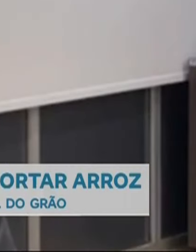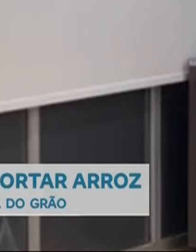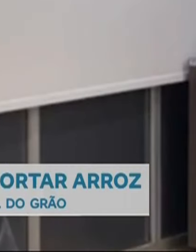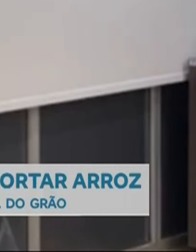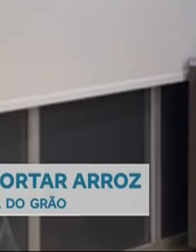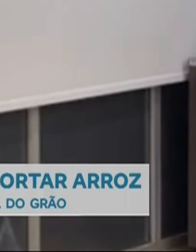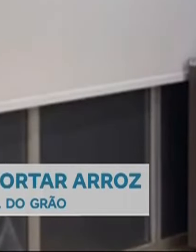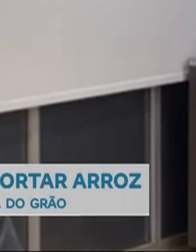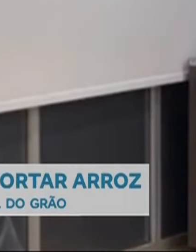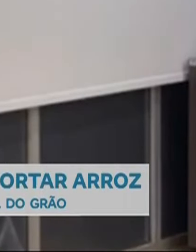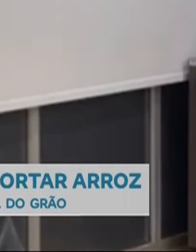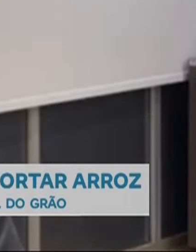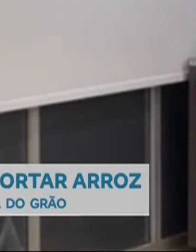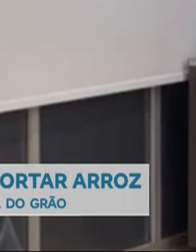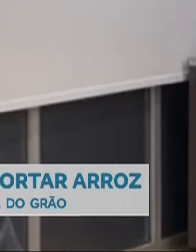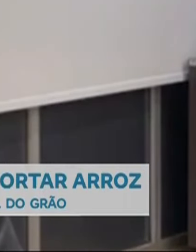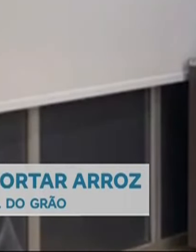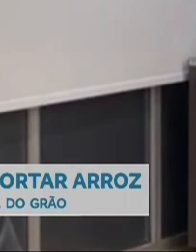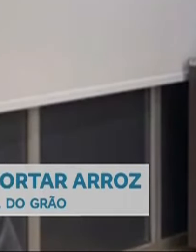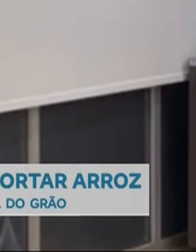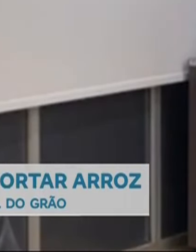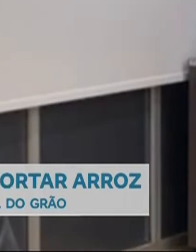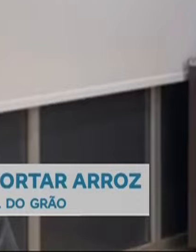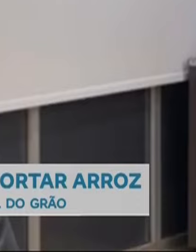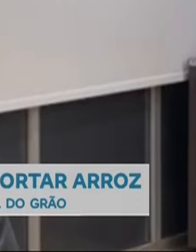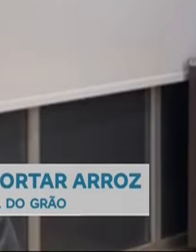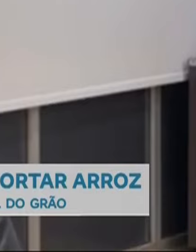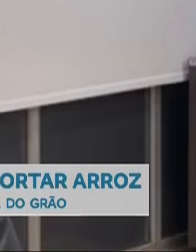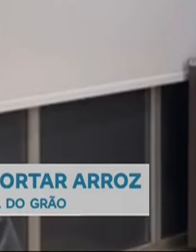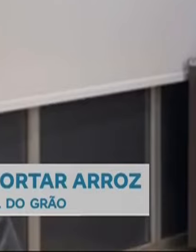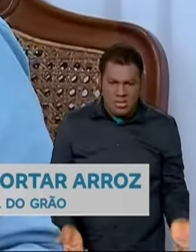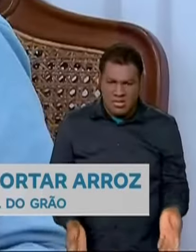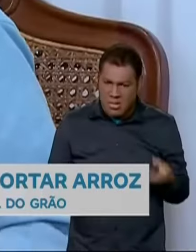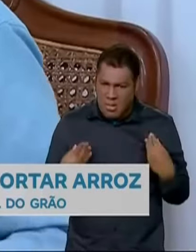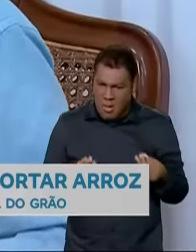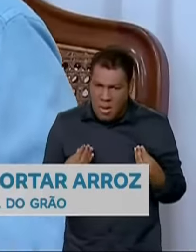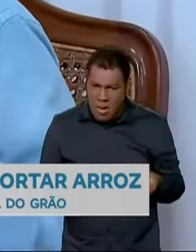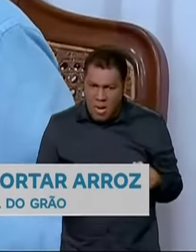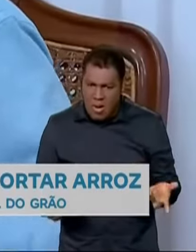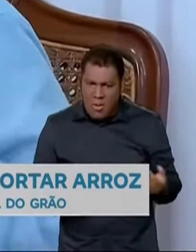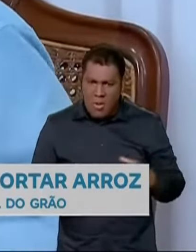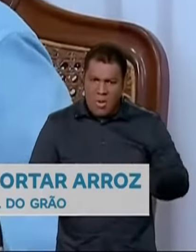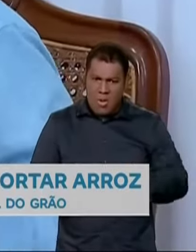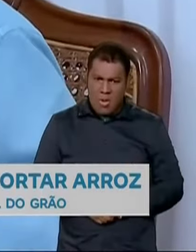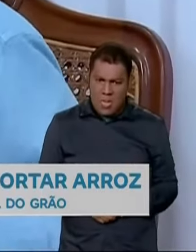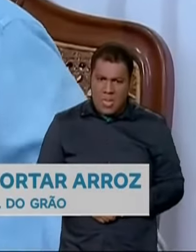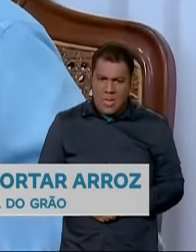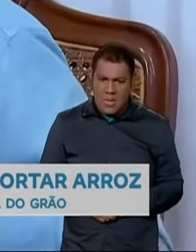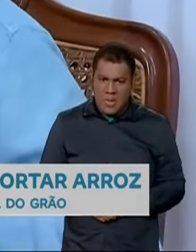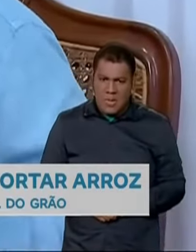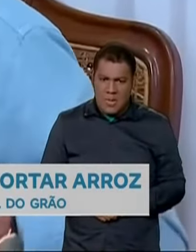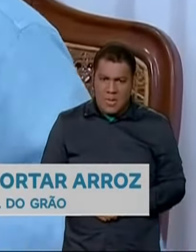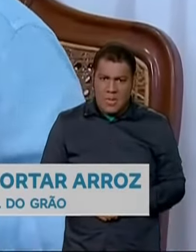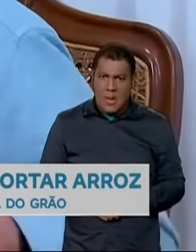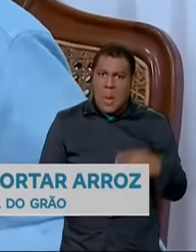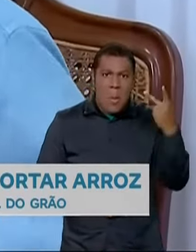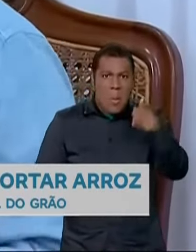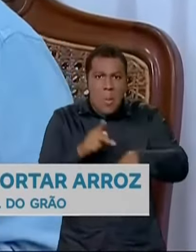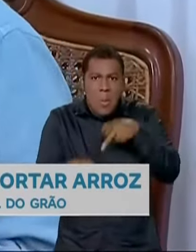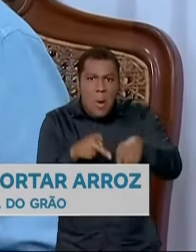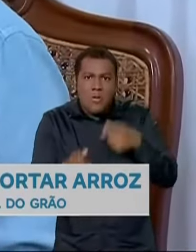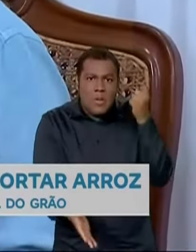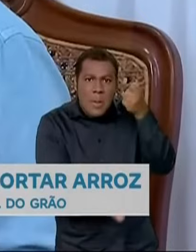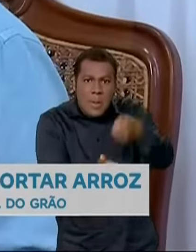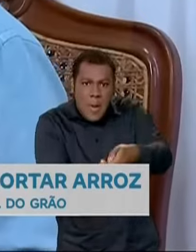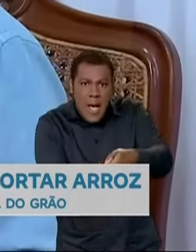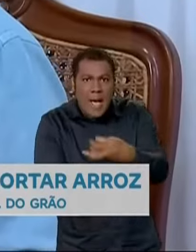do diretor de Operações e Abastecimento da Conab, Tiago José dos Santos. Em entrevista a uma rádio, o presidente Lula chegou a falar que o